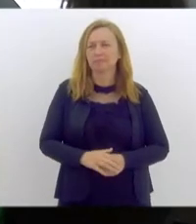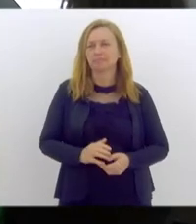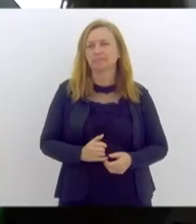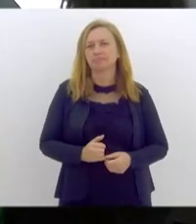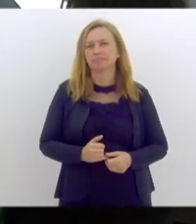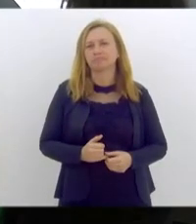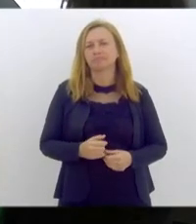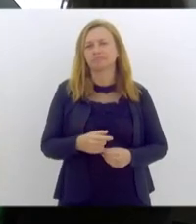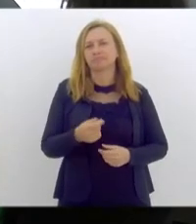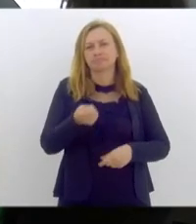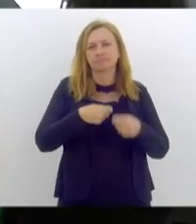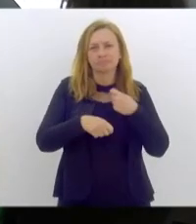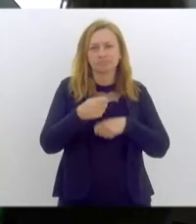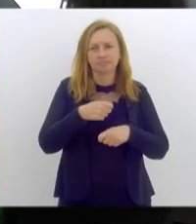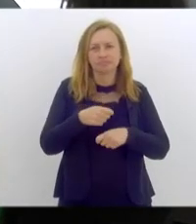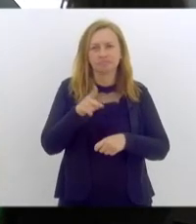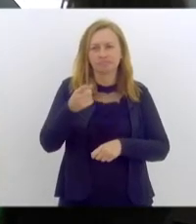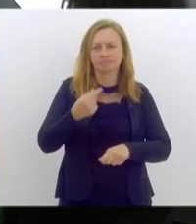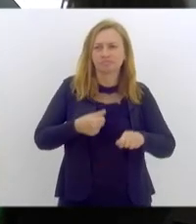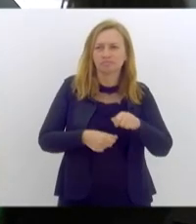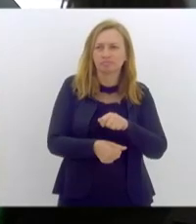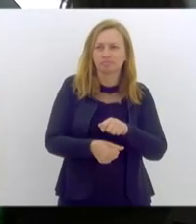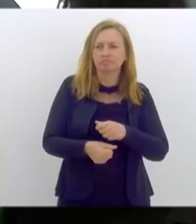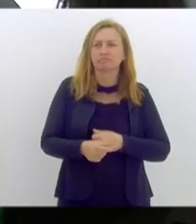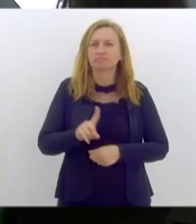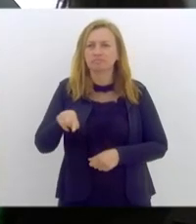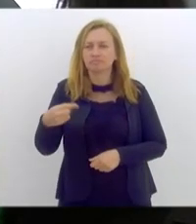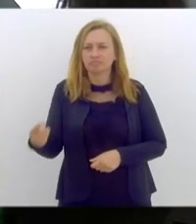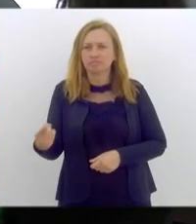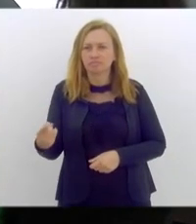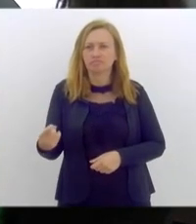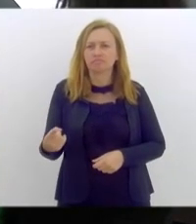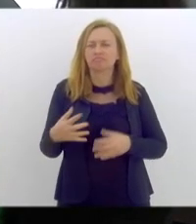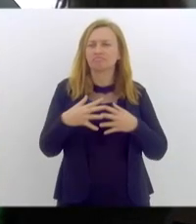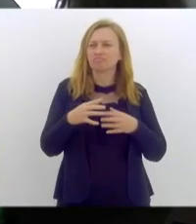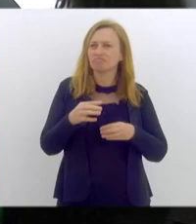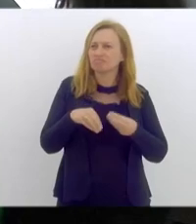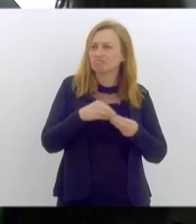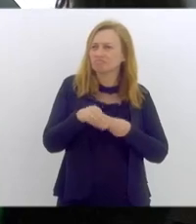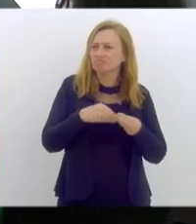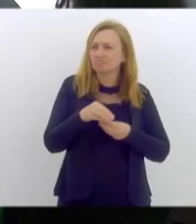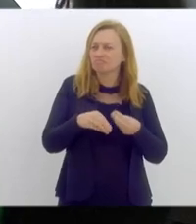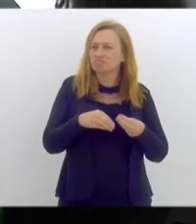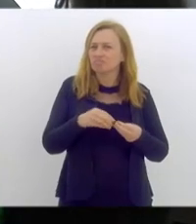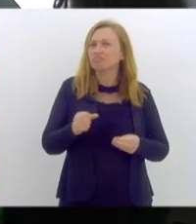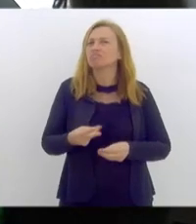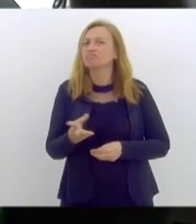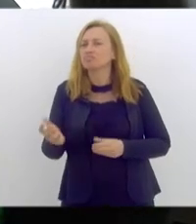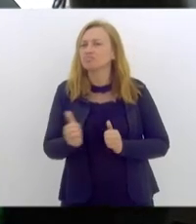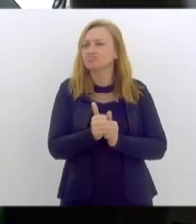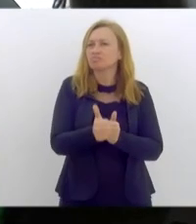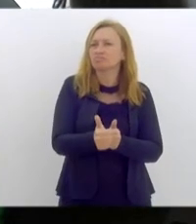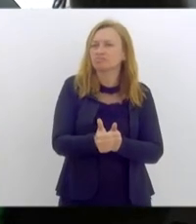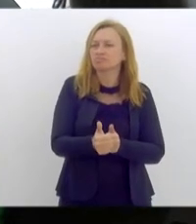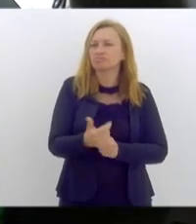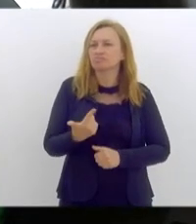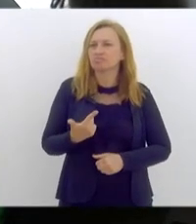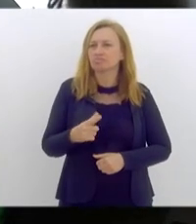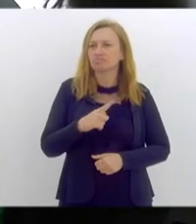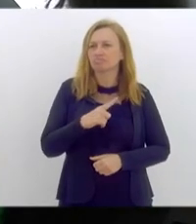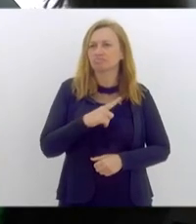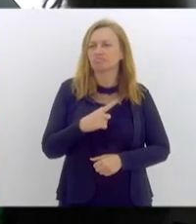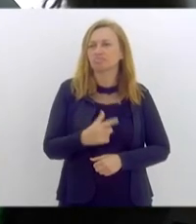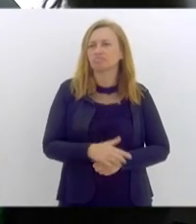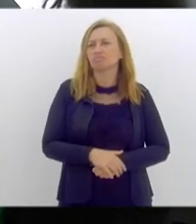da economia né que você vai financiar e a outra aqui que também misturada o quanto aquele segmento vai ganhar